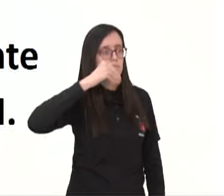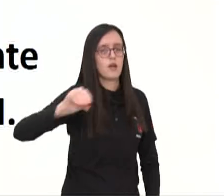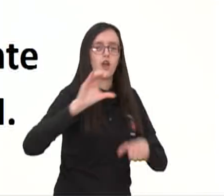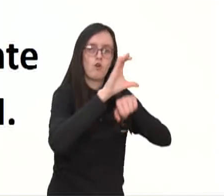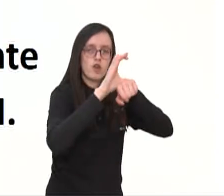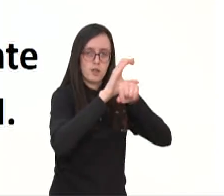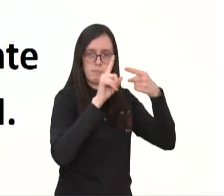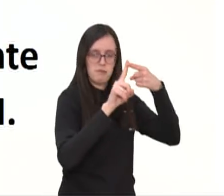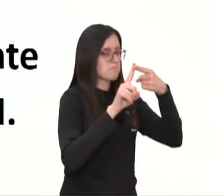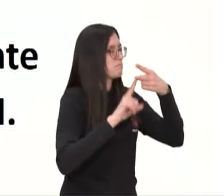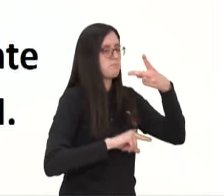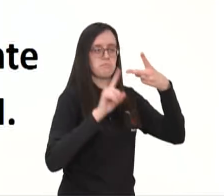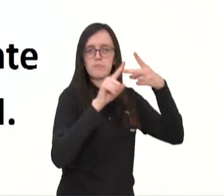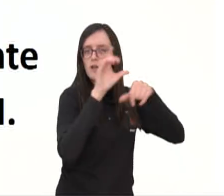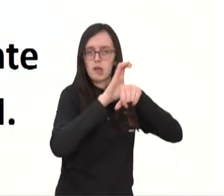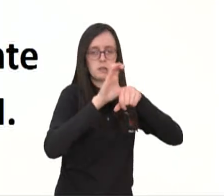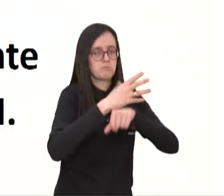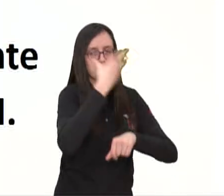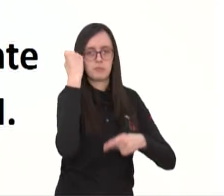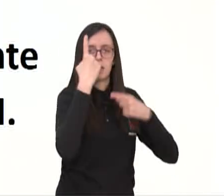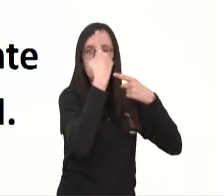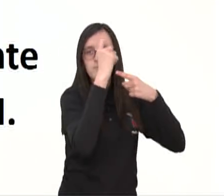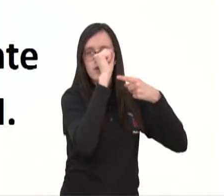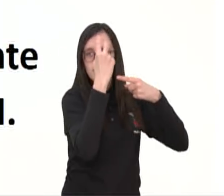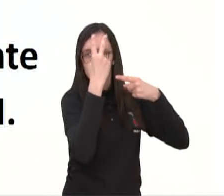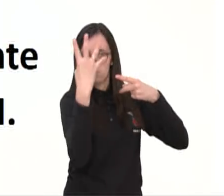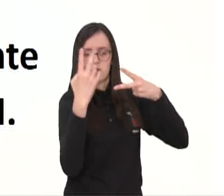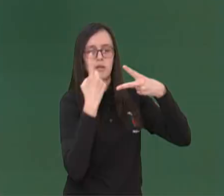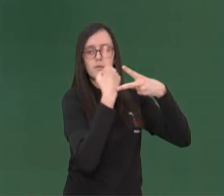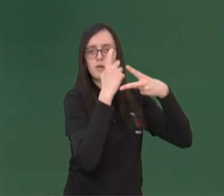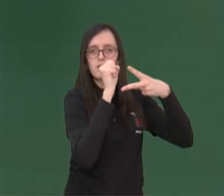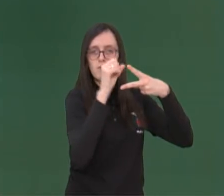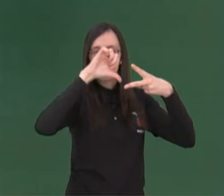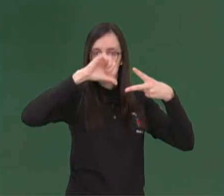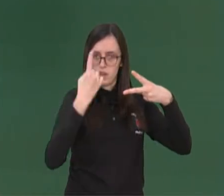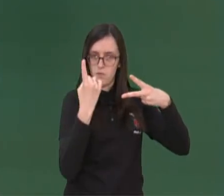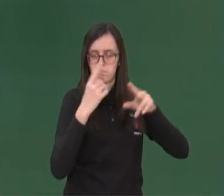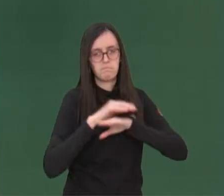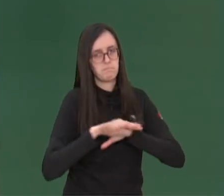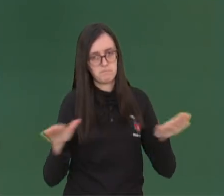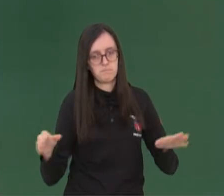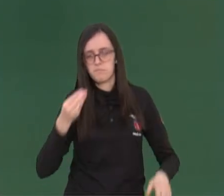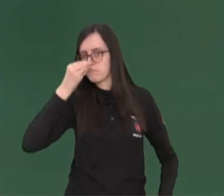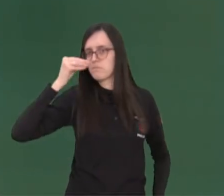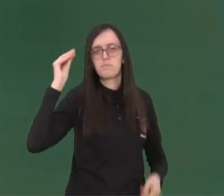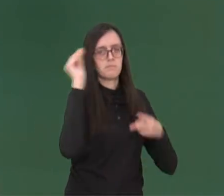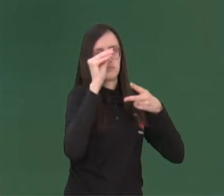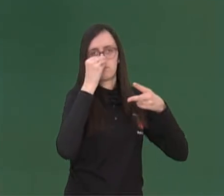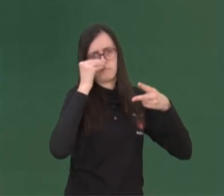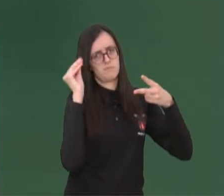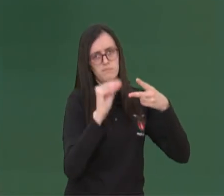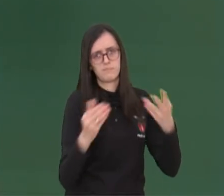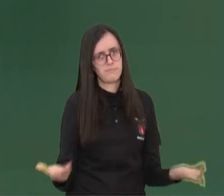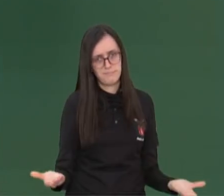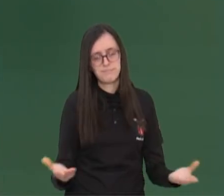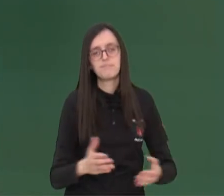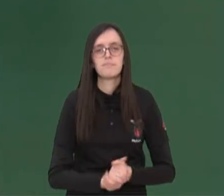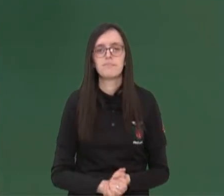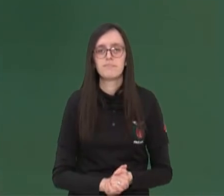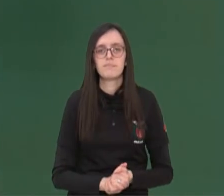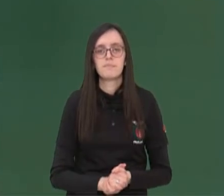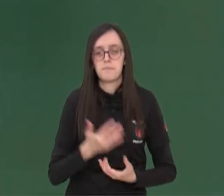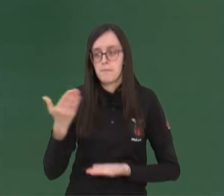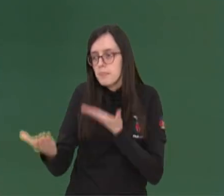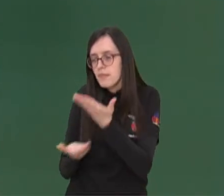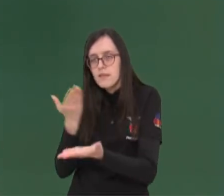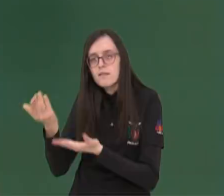primeiras constituições do Brasil, 1824 e 1891, ignorados completamente. O Serviço